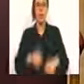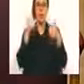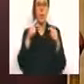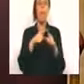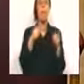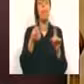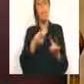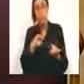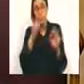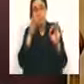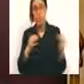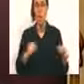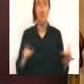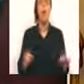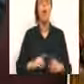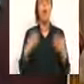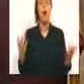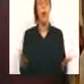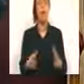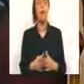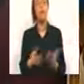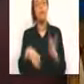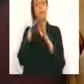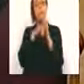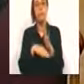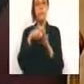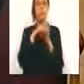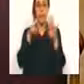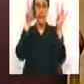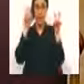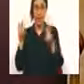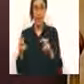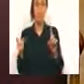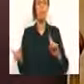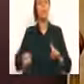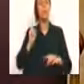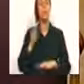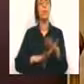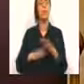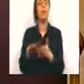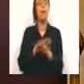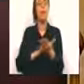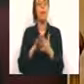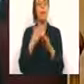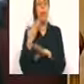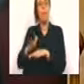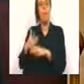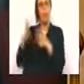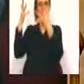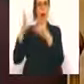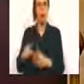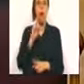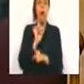Estão ou não estão de acordo connosco para que a reprogramação dos programas temáticos não seja feita na base da desorçamentação